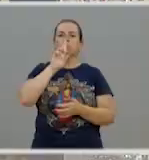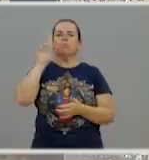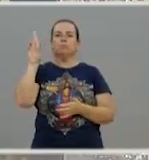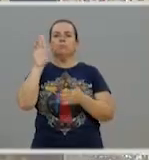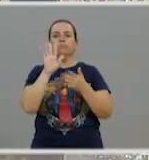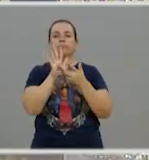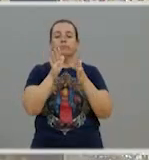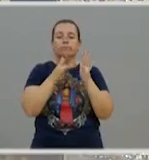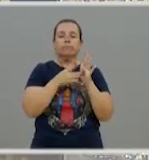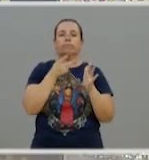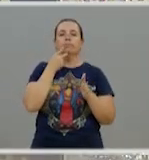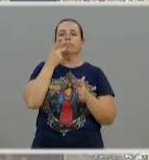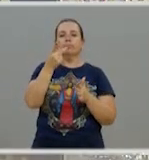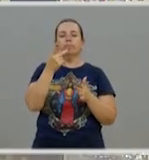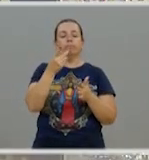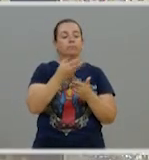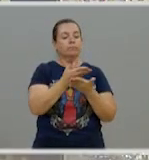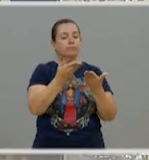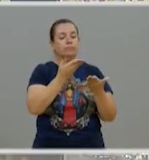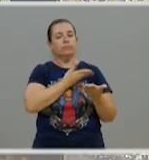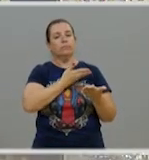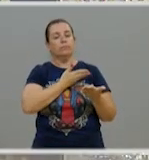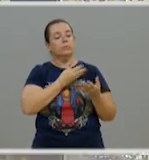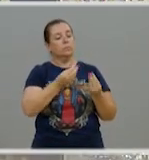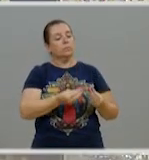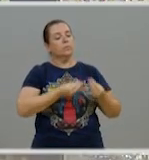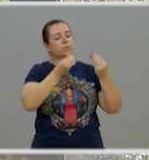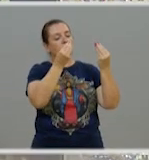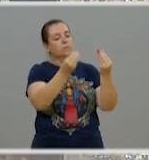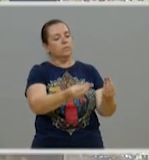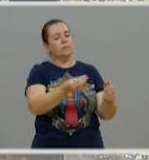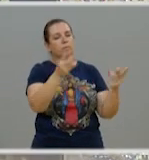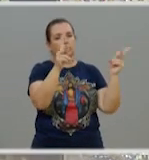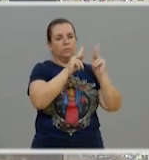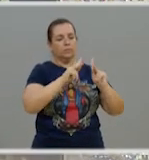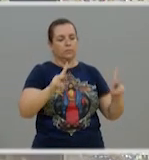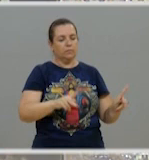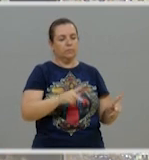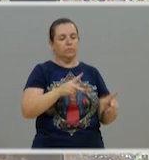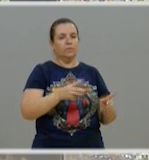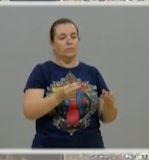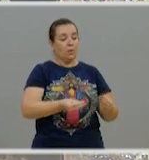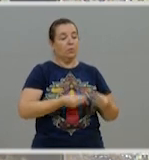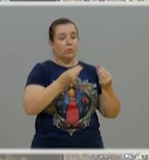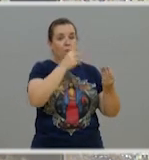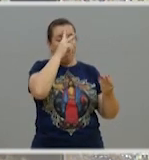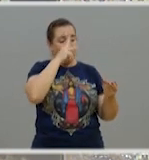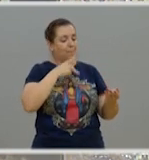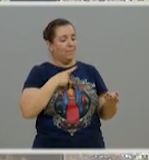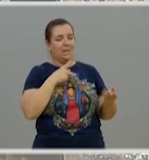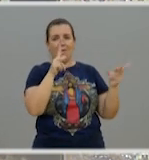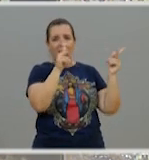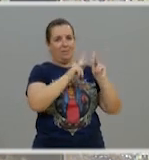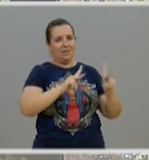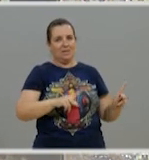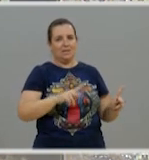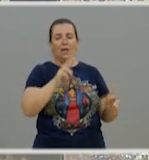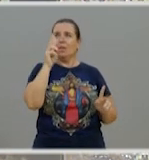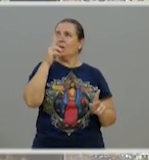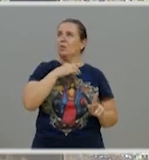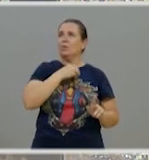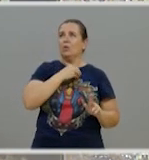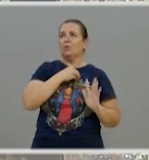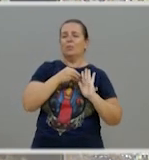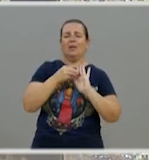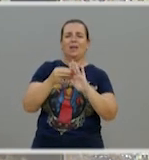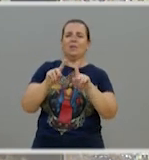sempre. Senhor Jesus Cristo, dissestes aos vossos apóstolos: eu vos deixo a paz, eu vos dou a minha paz. Não